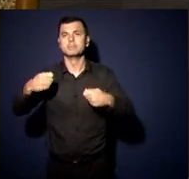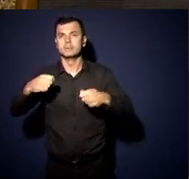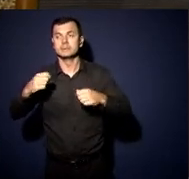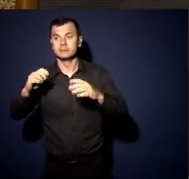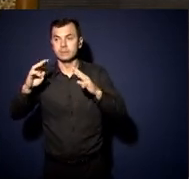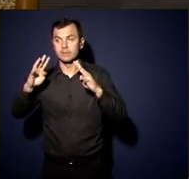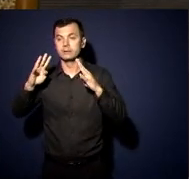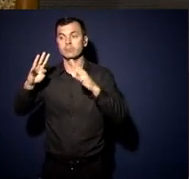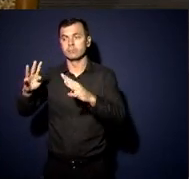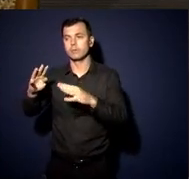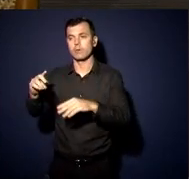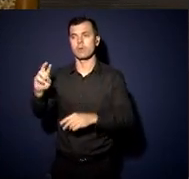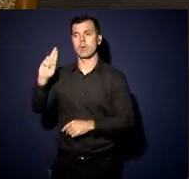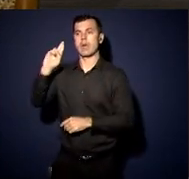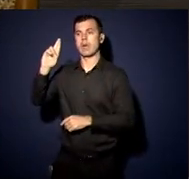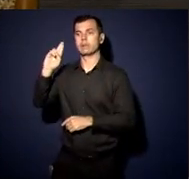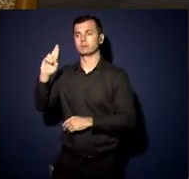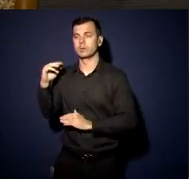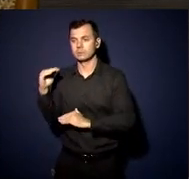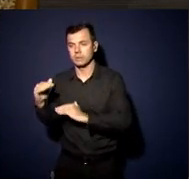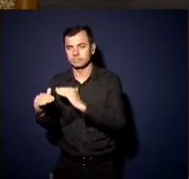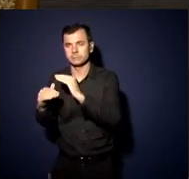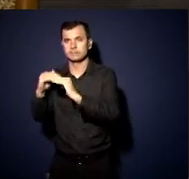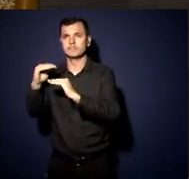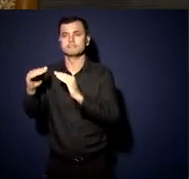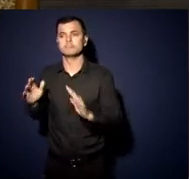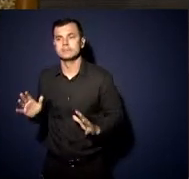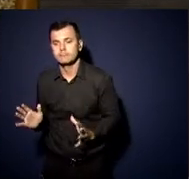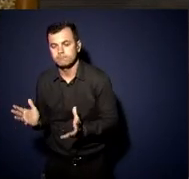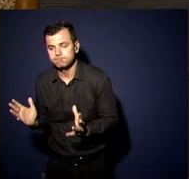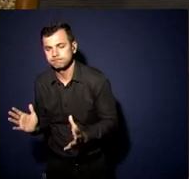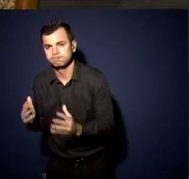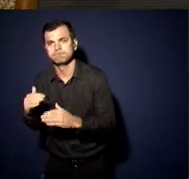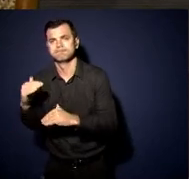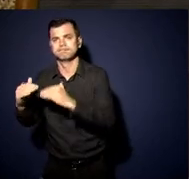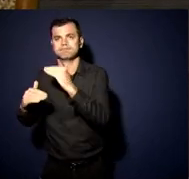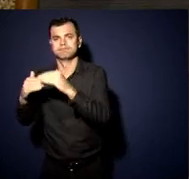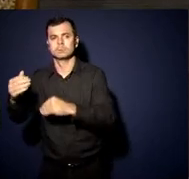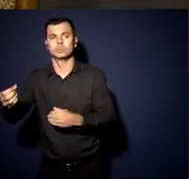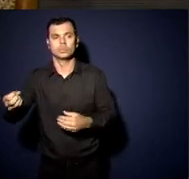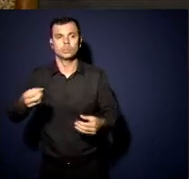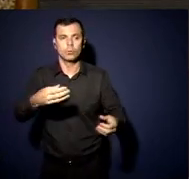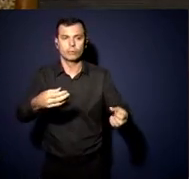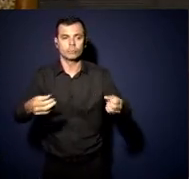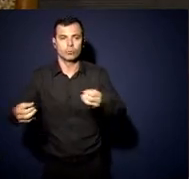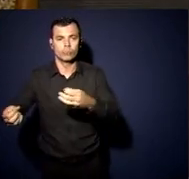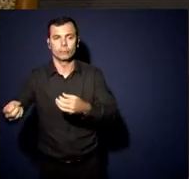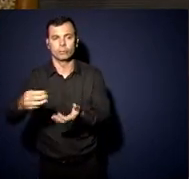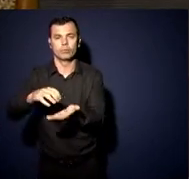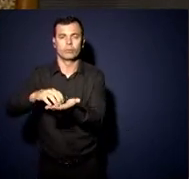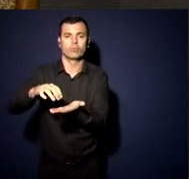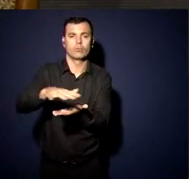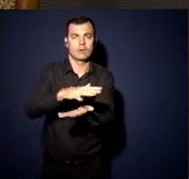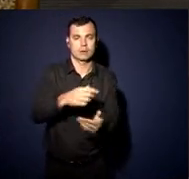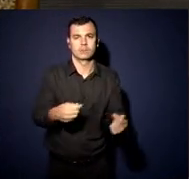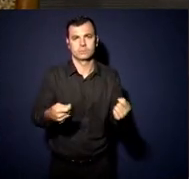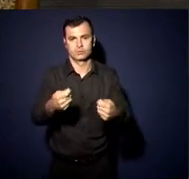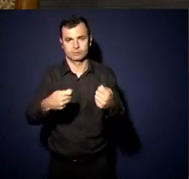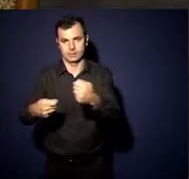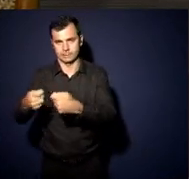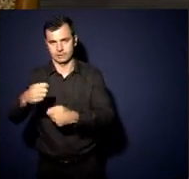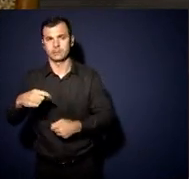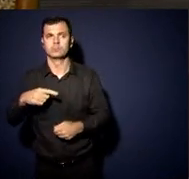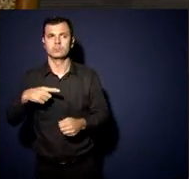desenvolvimento artista o papel fomentador do desenvolvimento de novos segmentos de mercado falei da finança sustentável